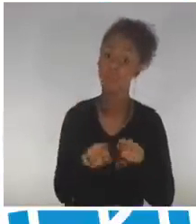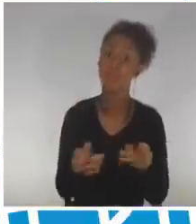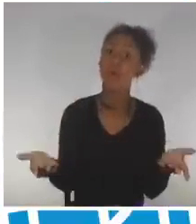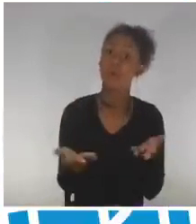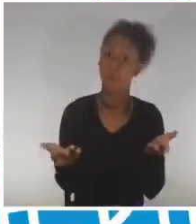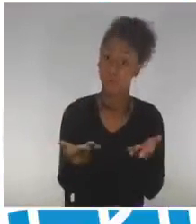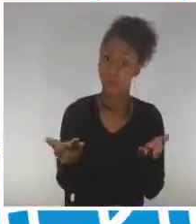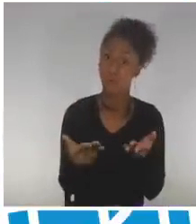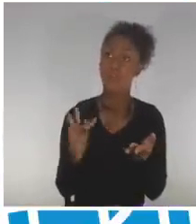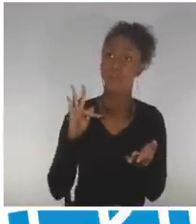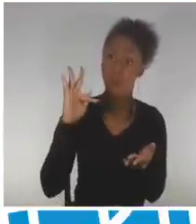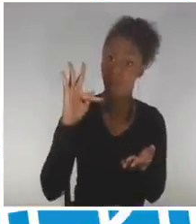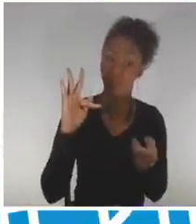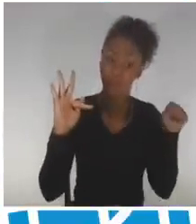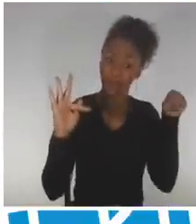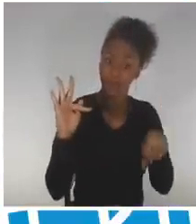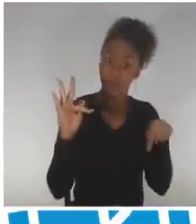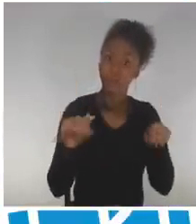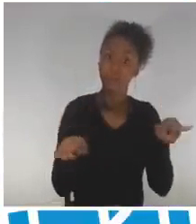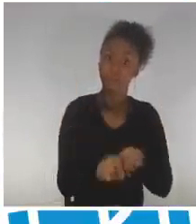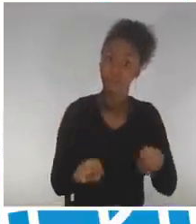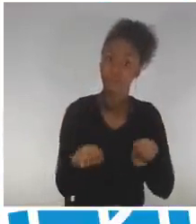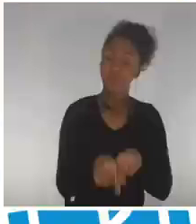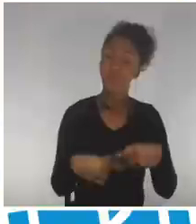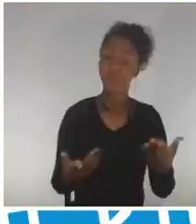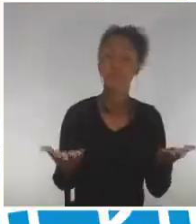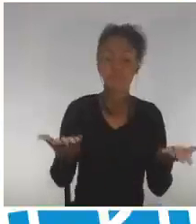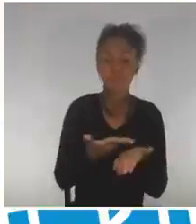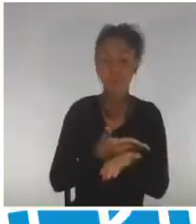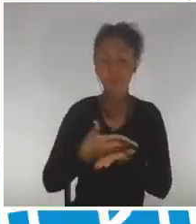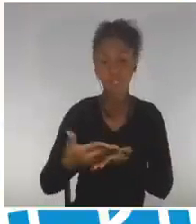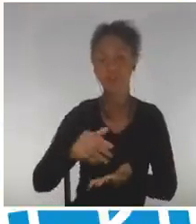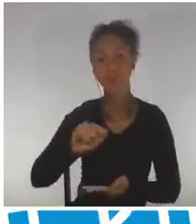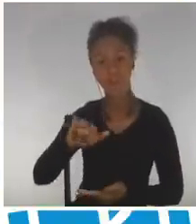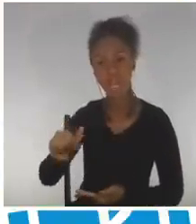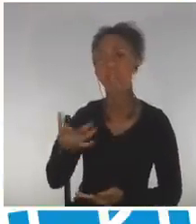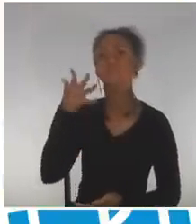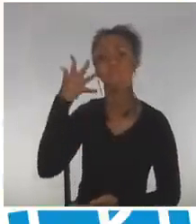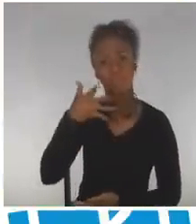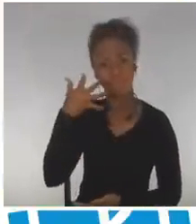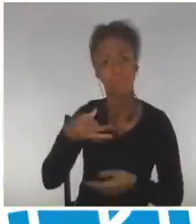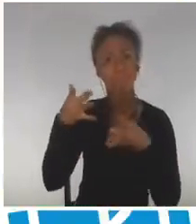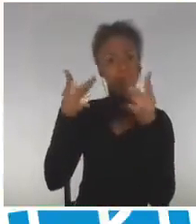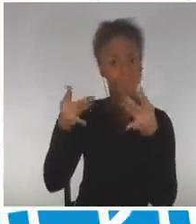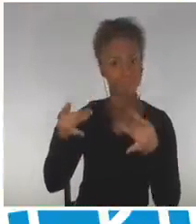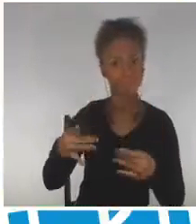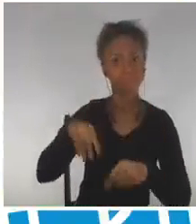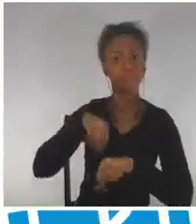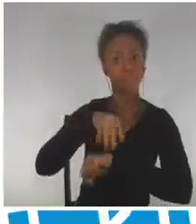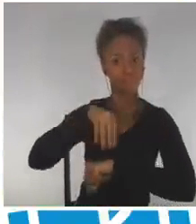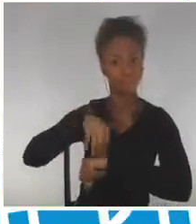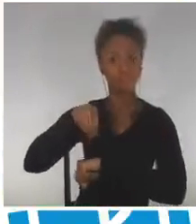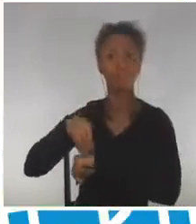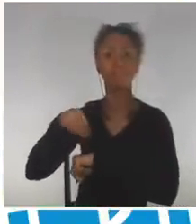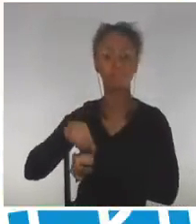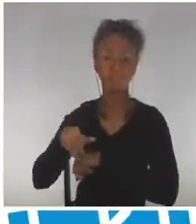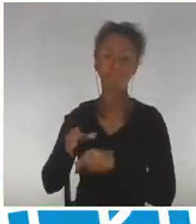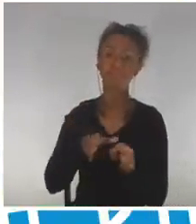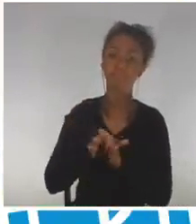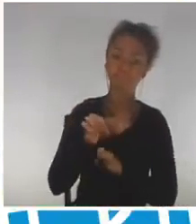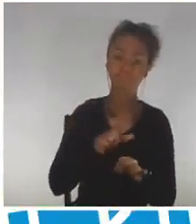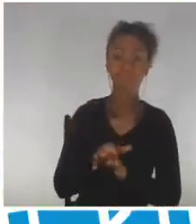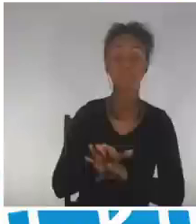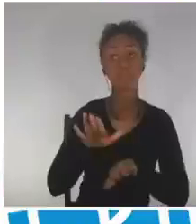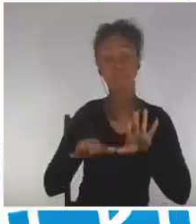que eu quero começar. O Alessio colocou bem alguns dos encaminhamentos, né? Em março, abril, mais